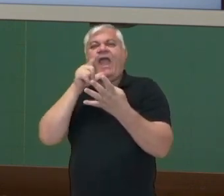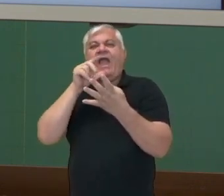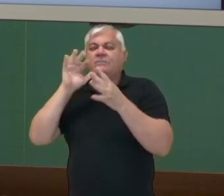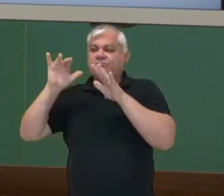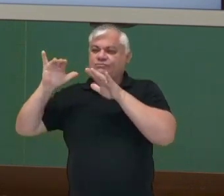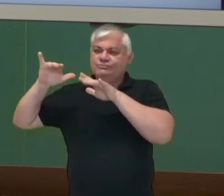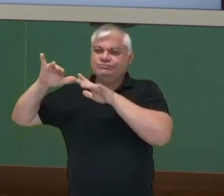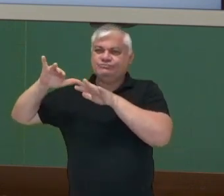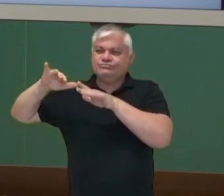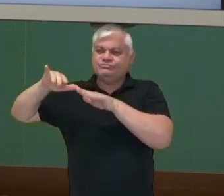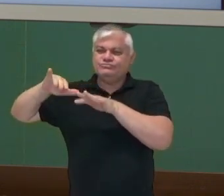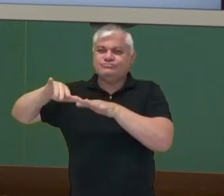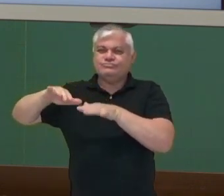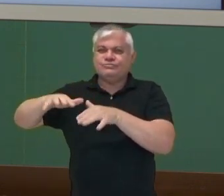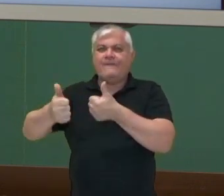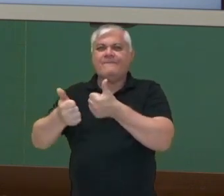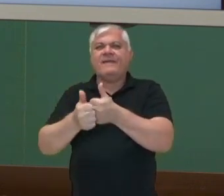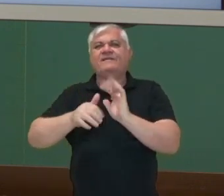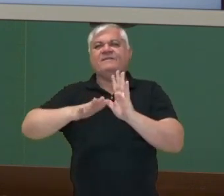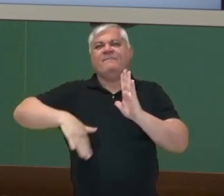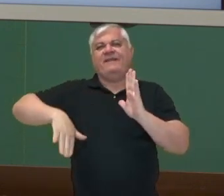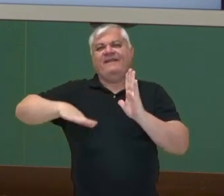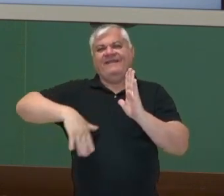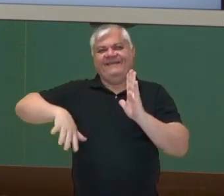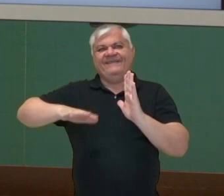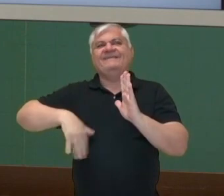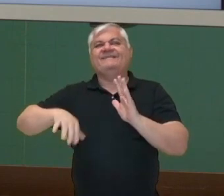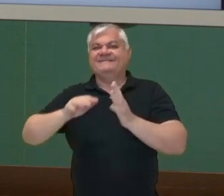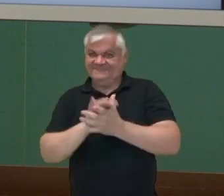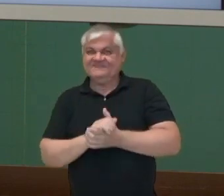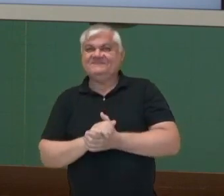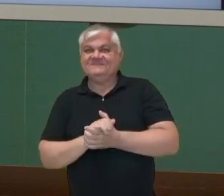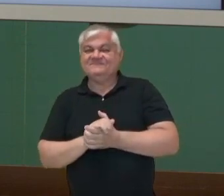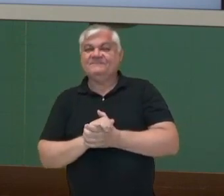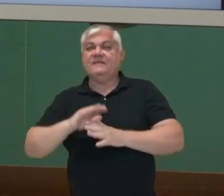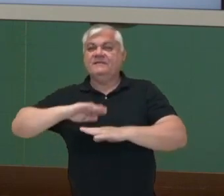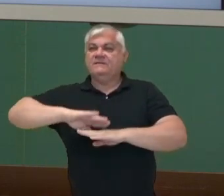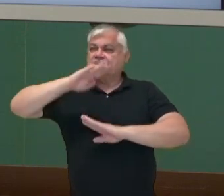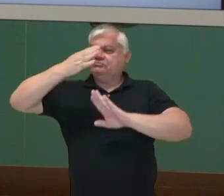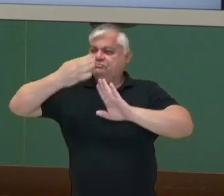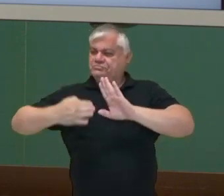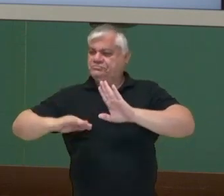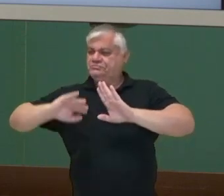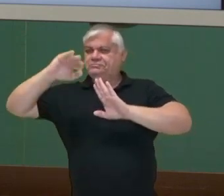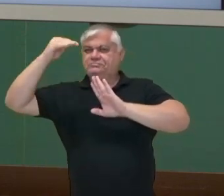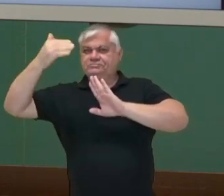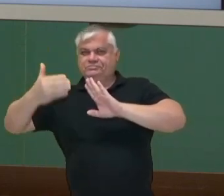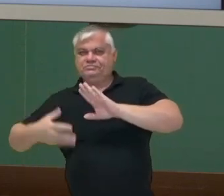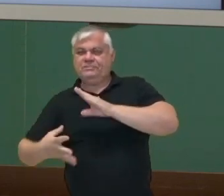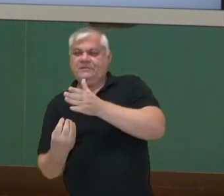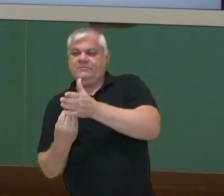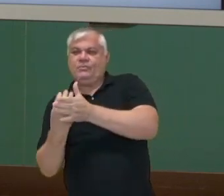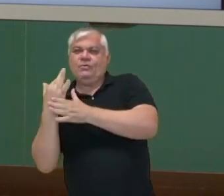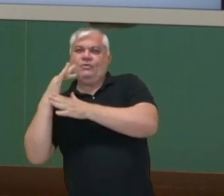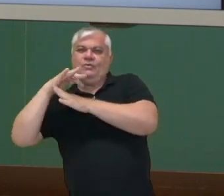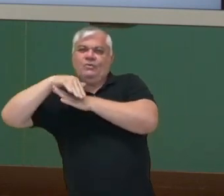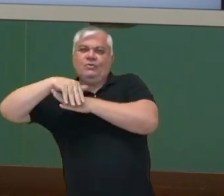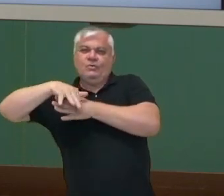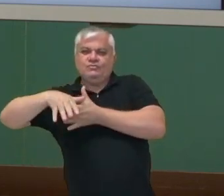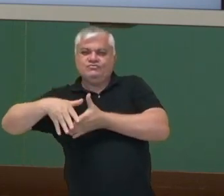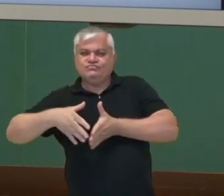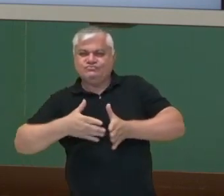a região mais litorânea dos rios que nascem em regiões serranas desta parte do Brasil e